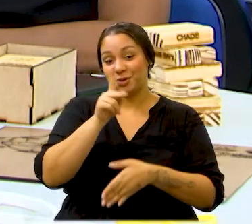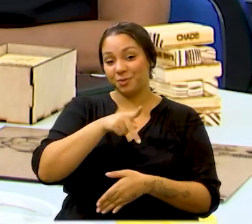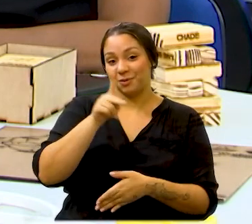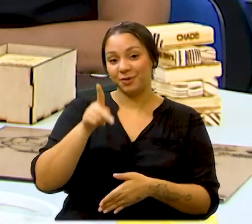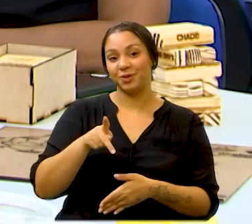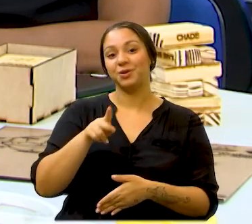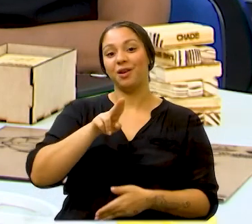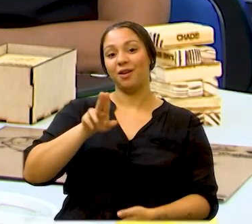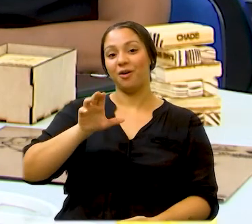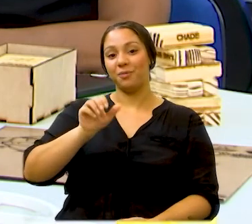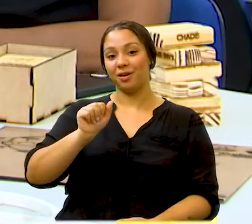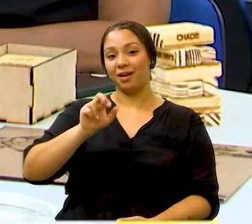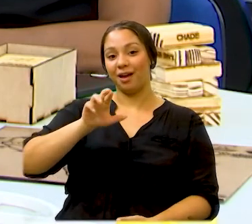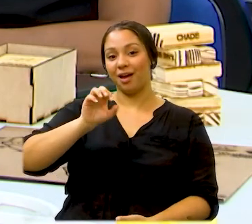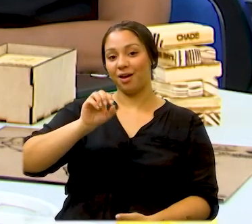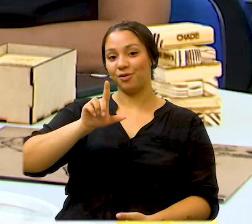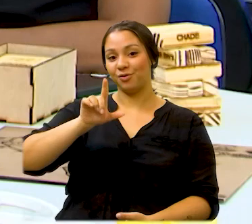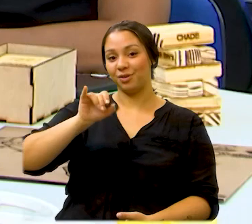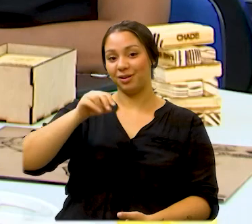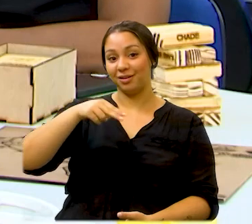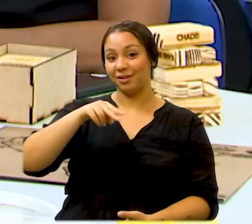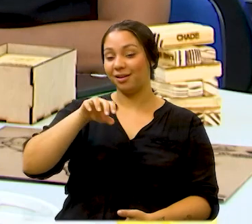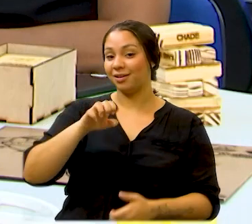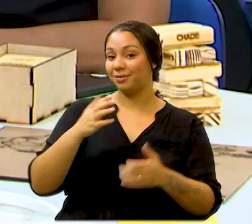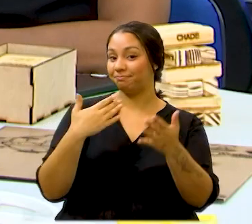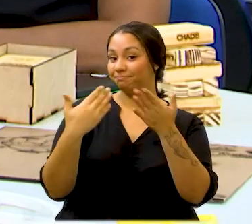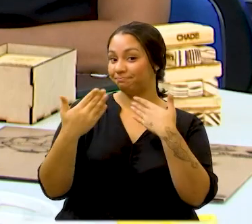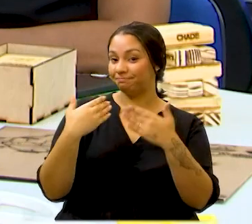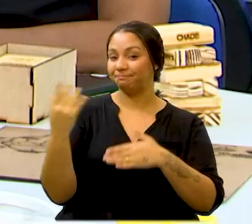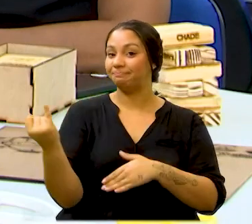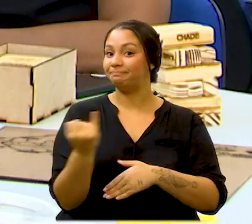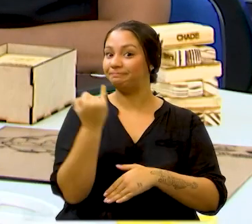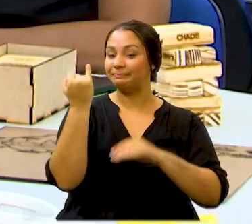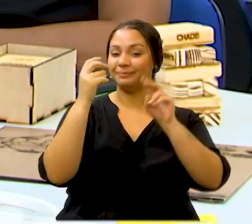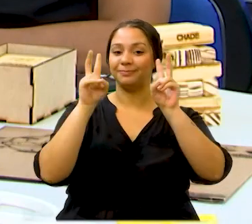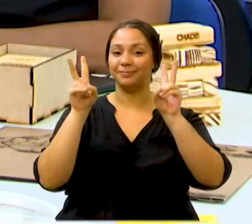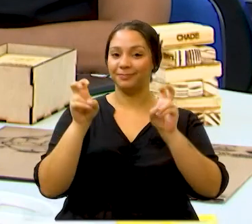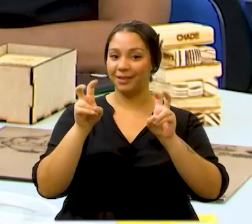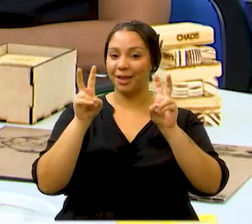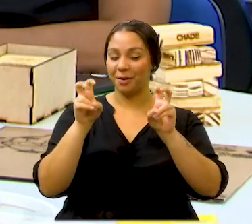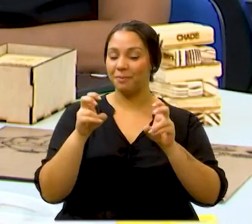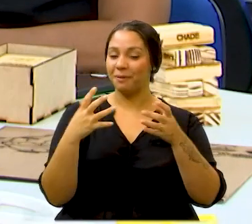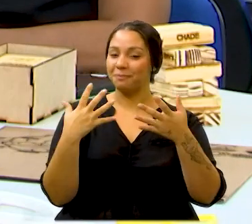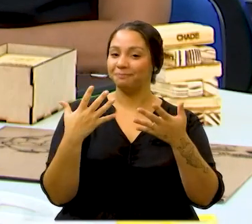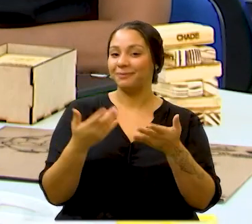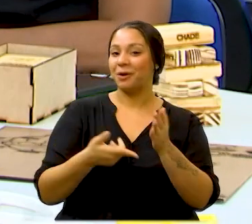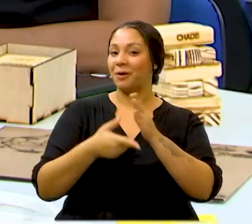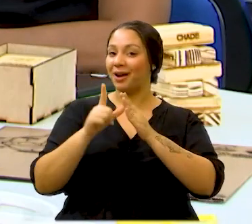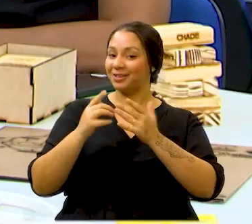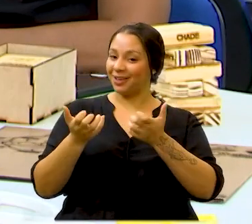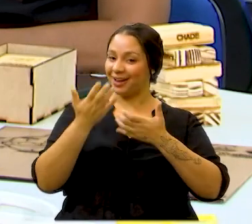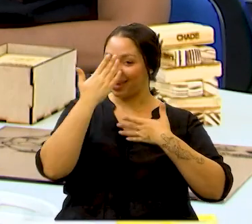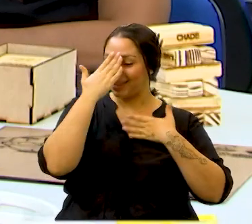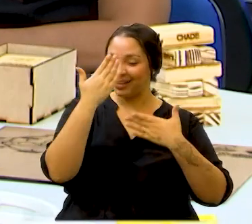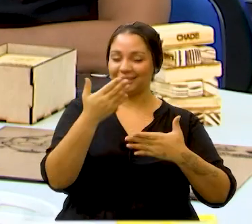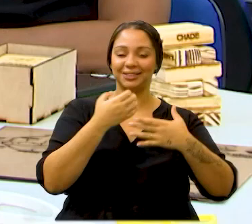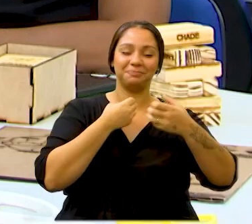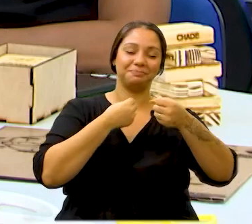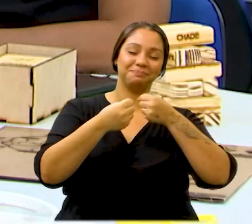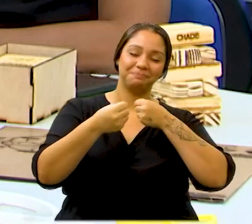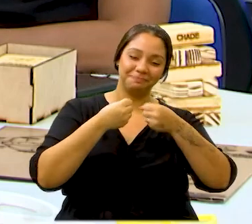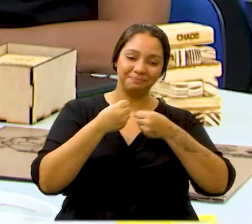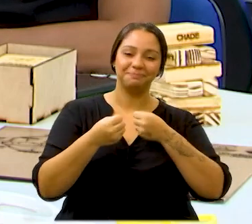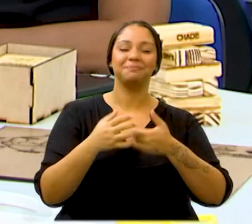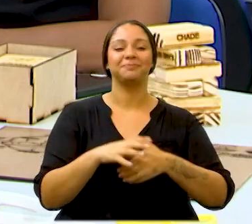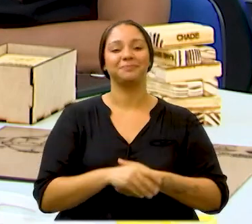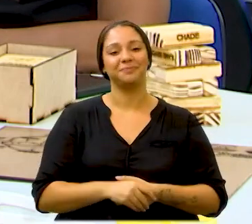professora Caroline, que vai bater um papo conosco, falar a respeito deste tema extremamente importante. Tudo bem, antes de mais nada, muito obrigado por